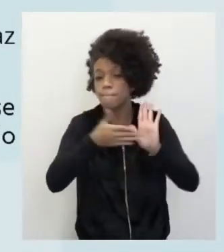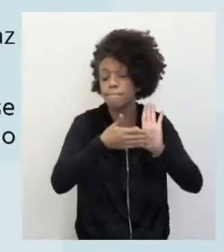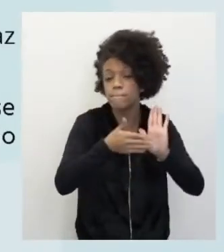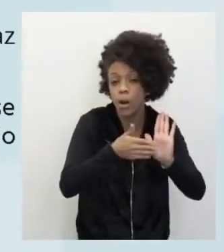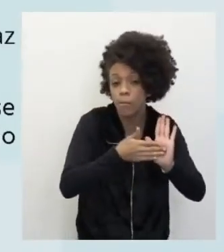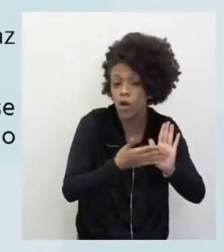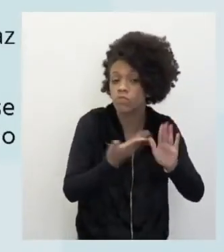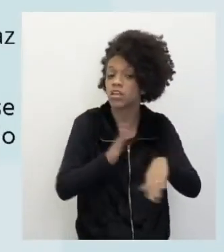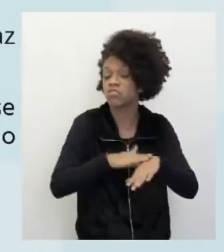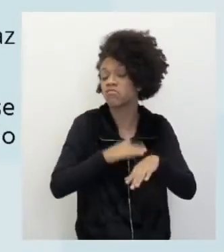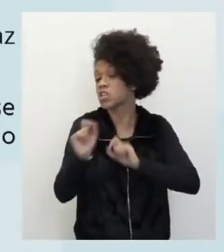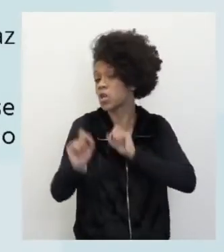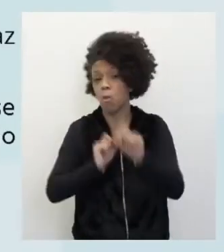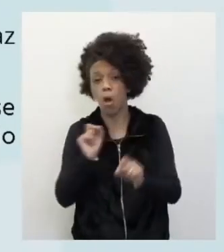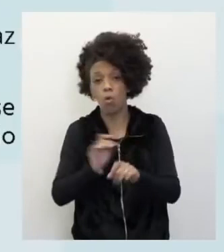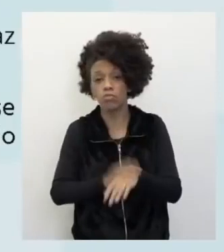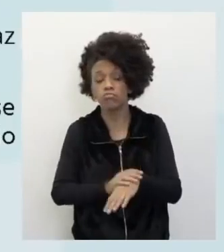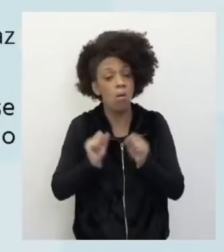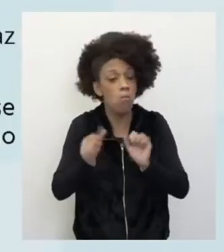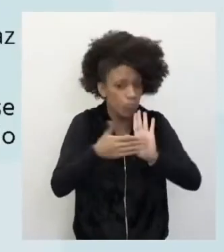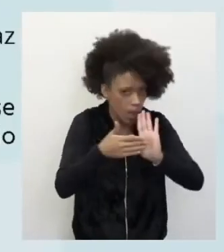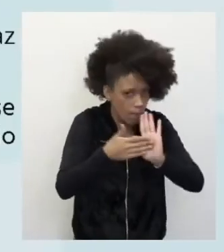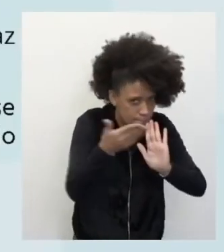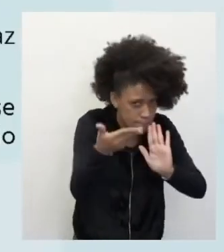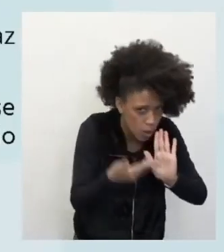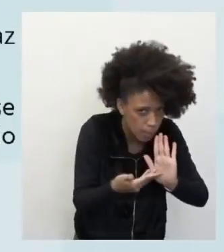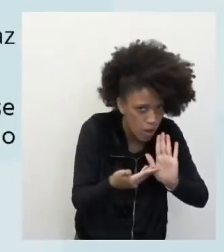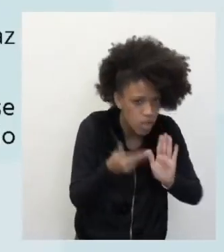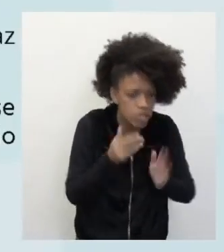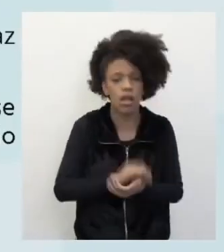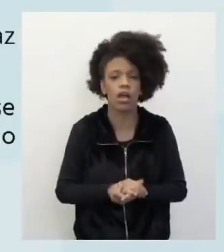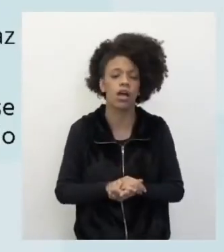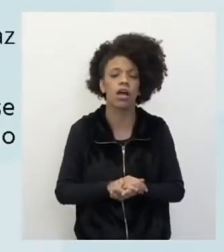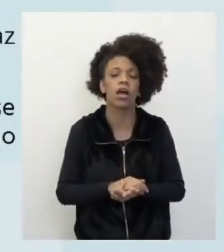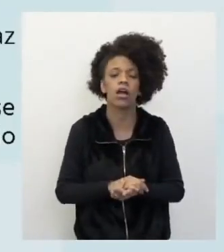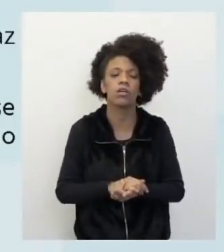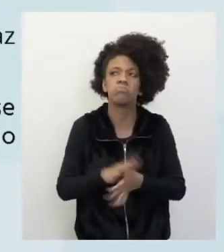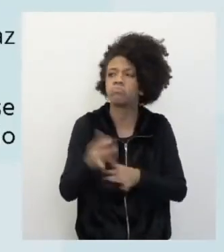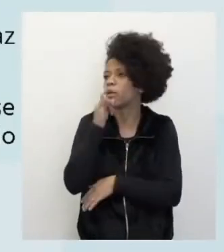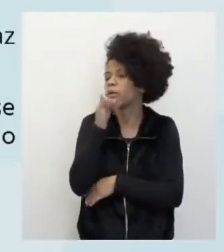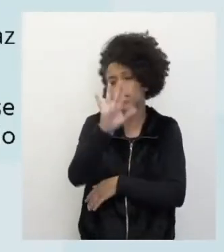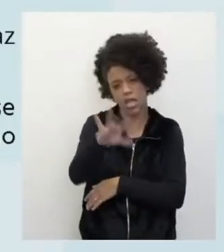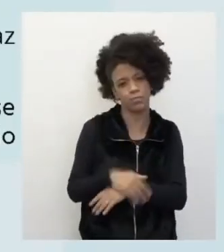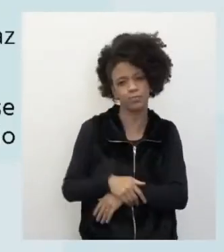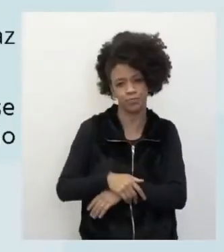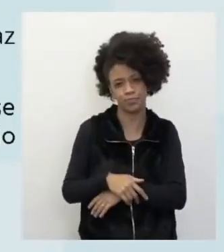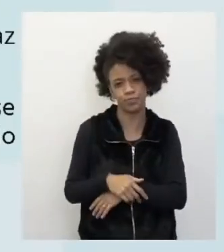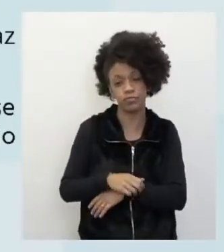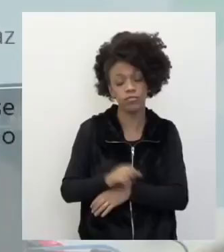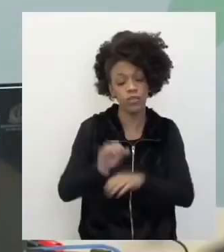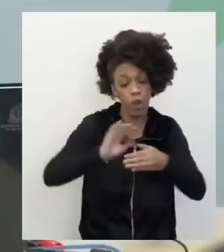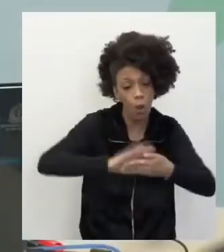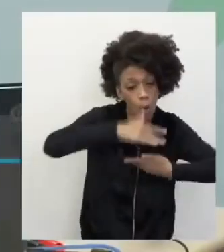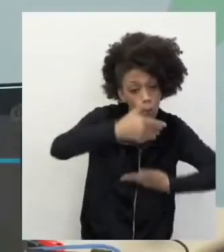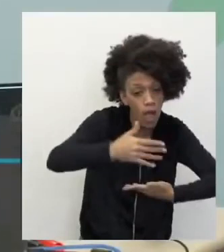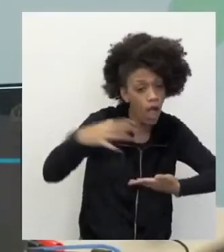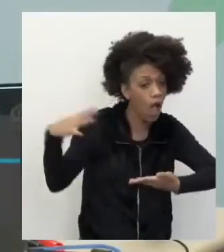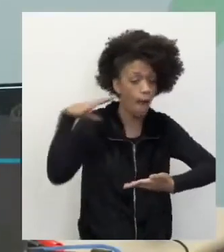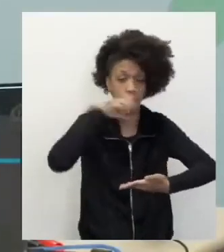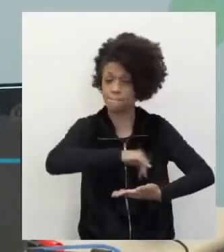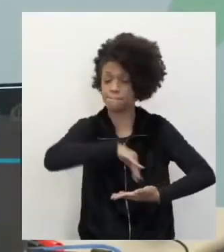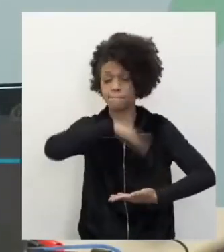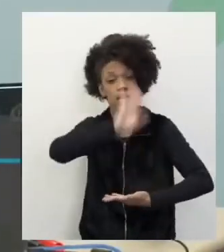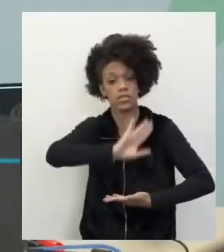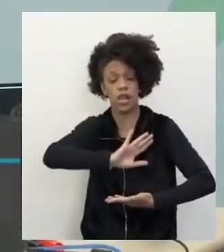alguma coisa. Então, eu posso dar uma proposta para você, Mauro. Se eu te disser que esse computador é o mais rápido do mercado, que você